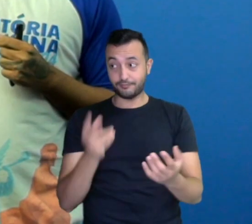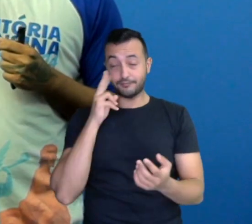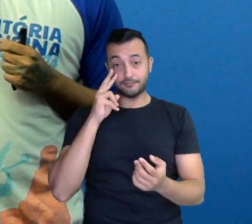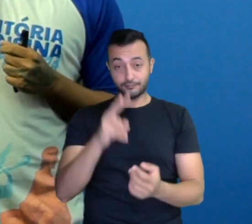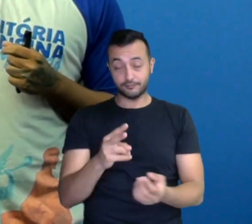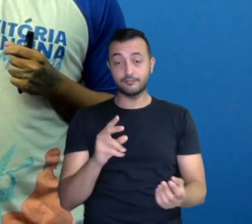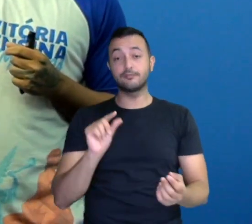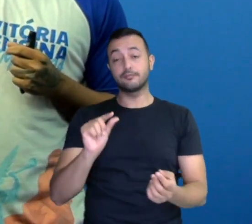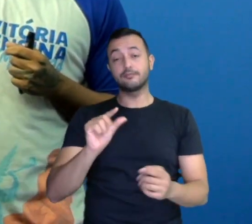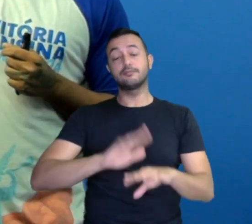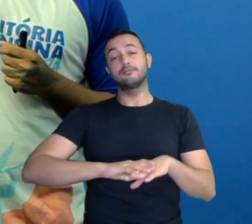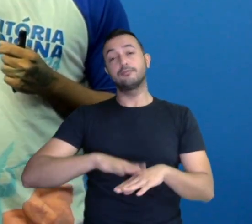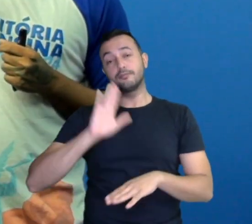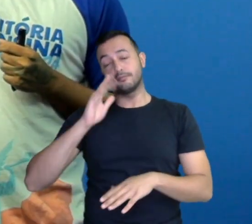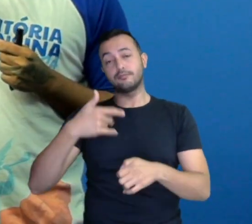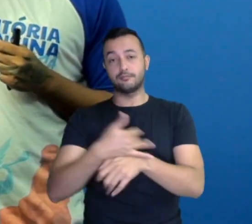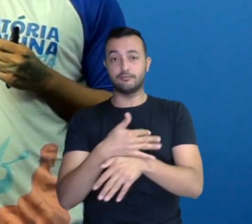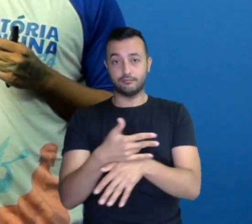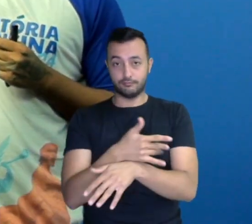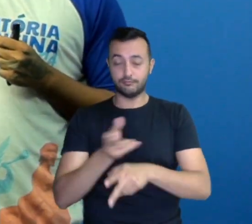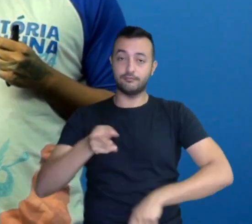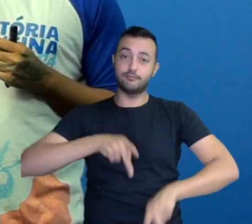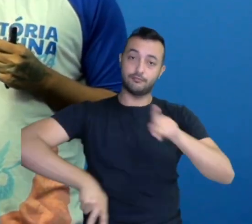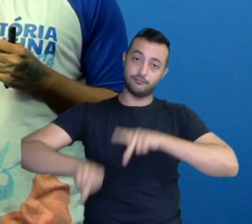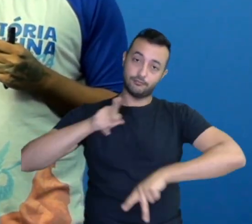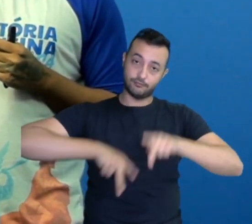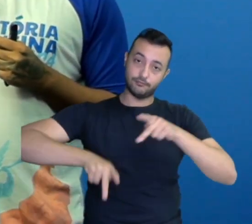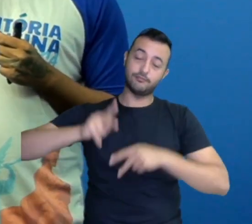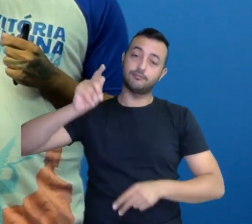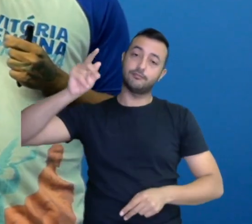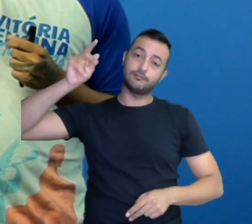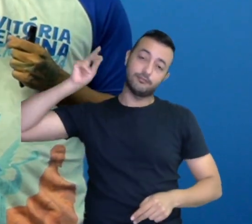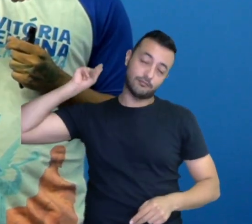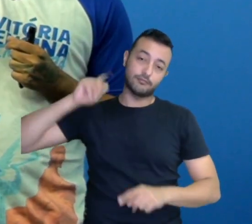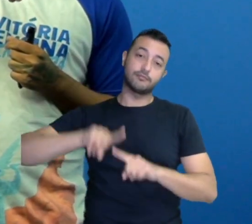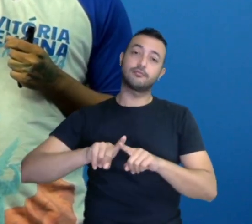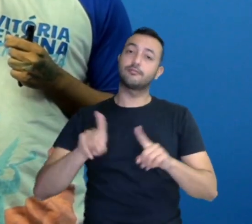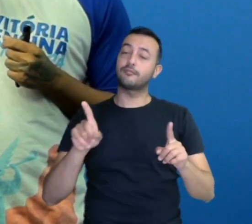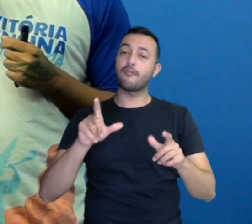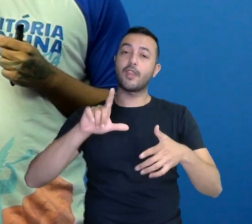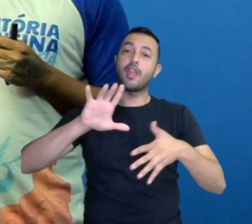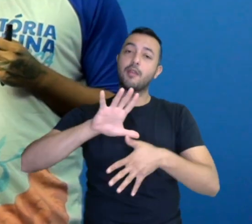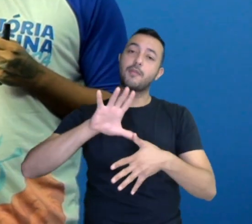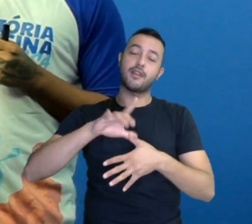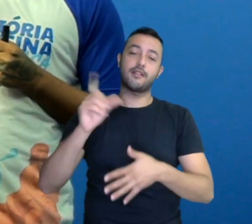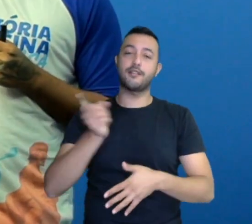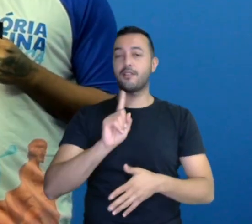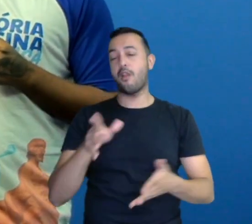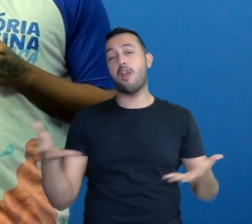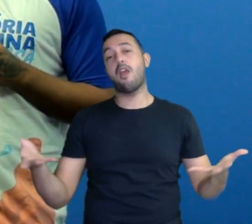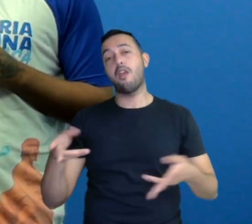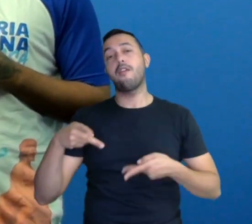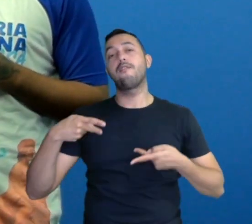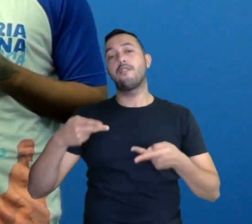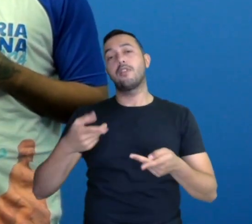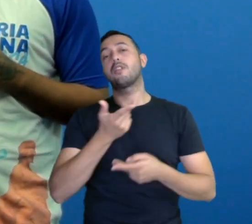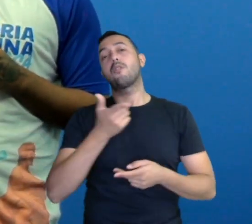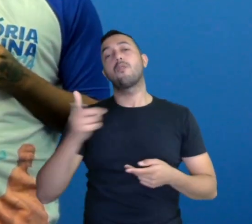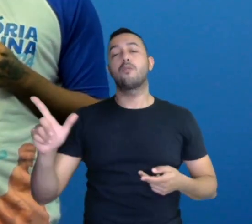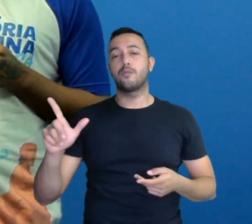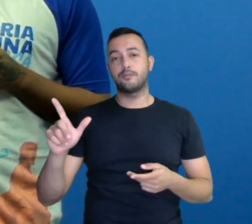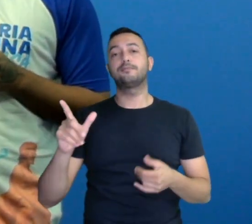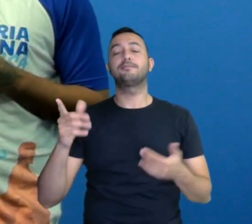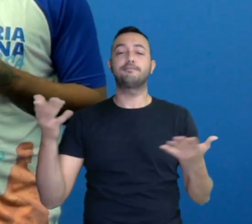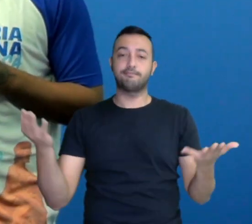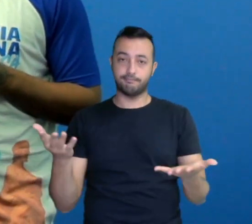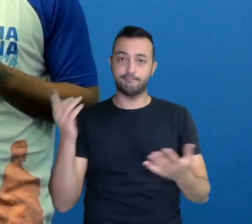um pouco mais ainda de cidades e povos da antiguidade, mas não na América. Agora a gente vai visitar em outro continente. Nós